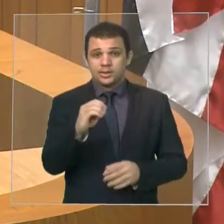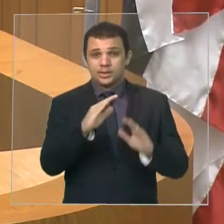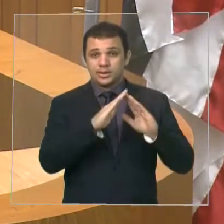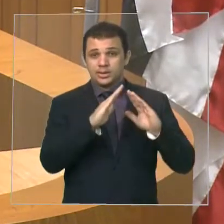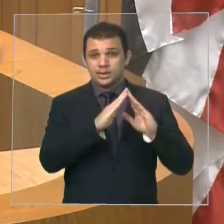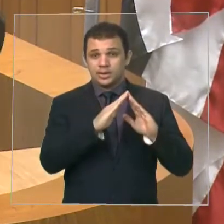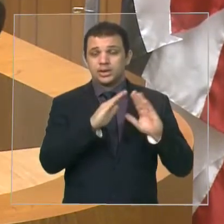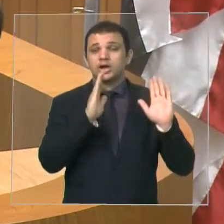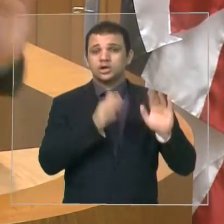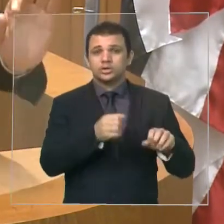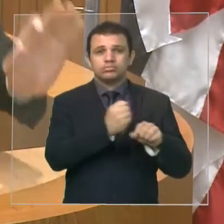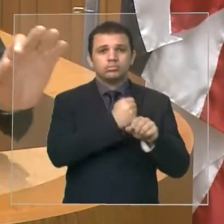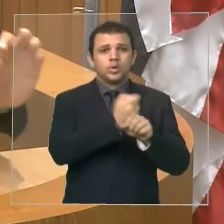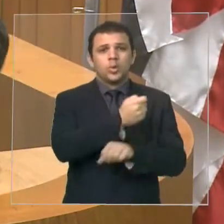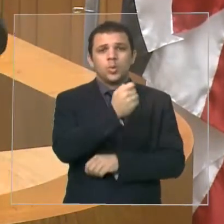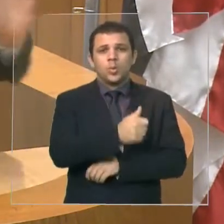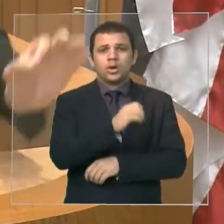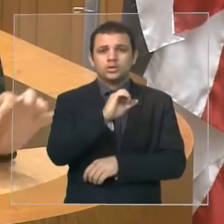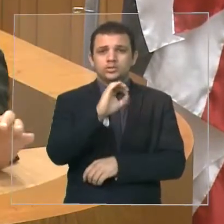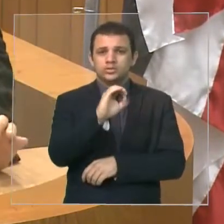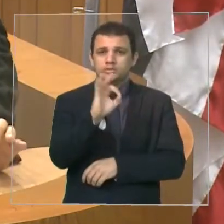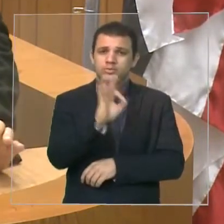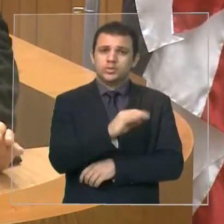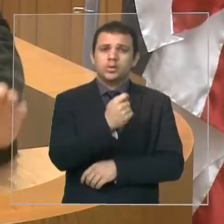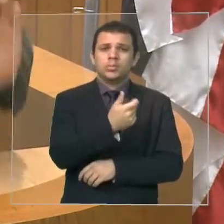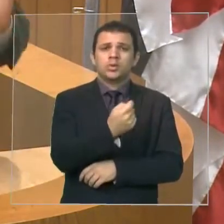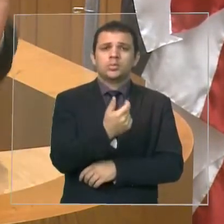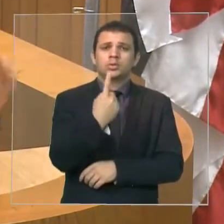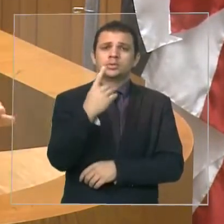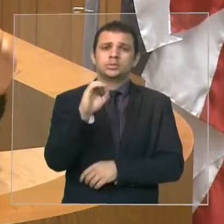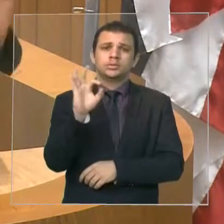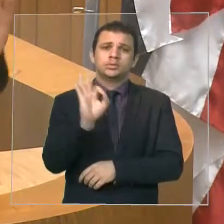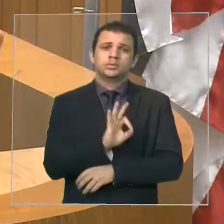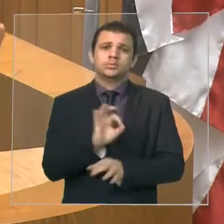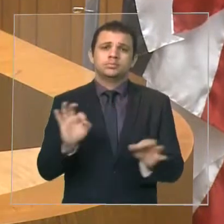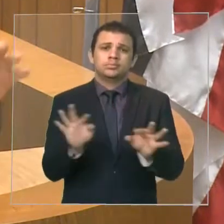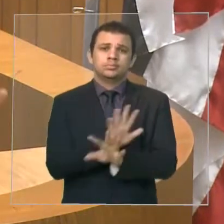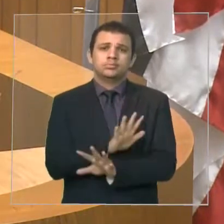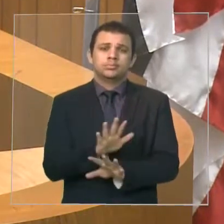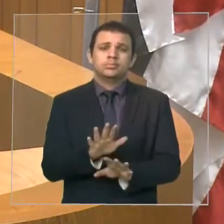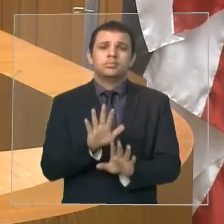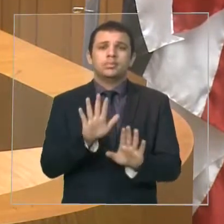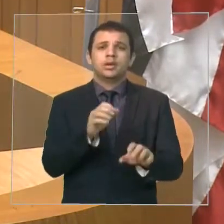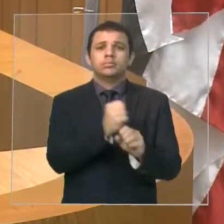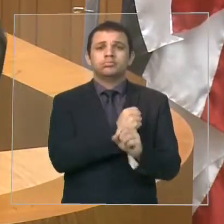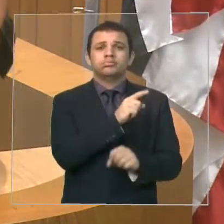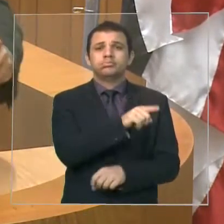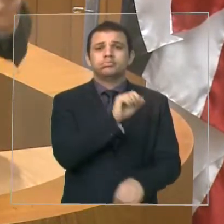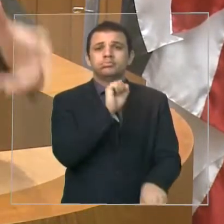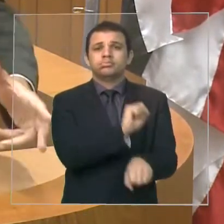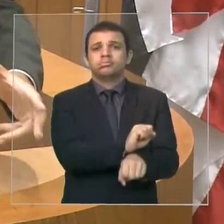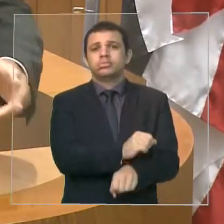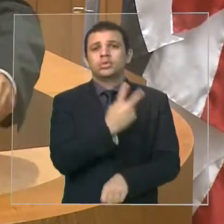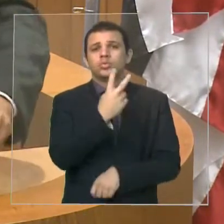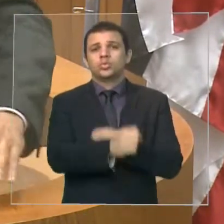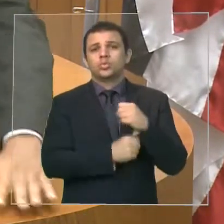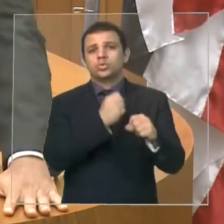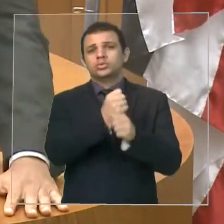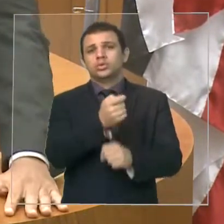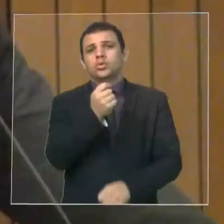feita, faltando apenas 10% para se terminar, e esta obra está parada há quase